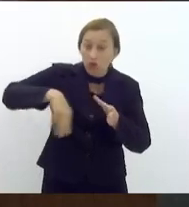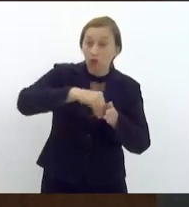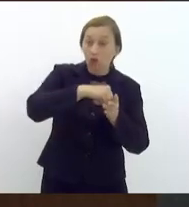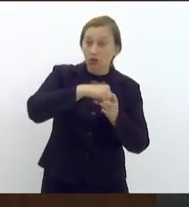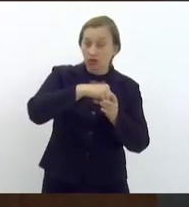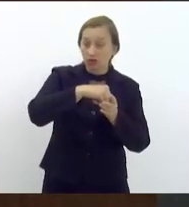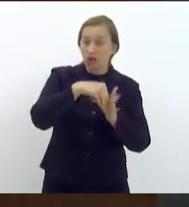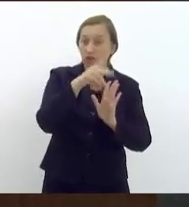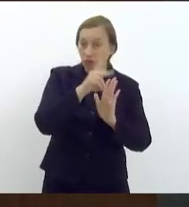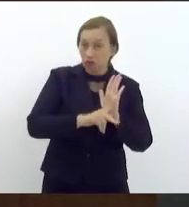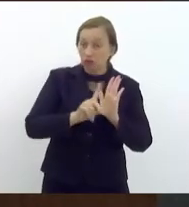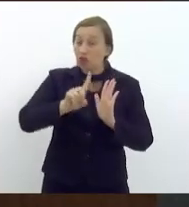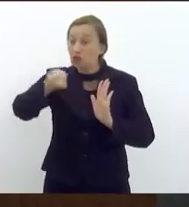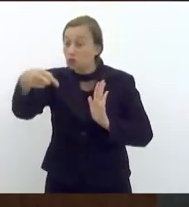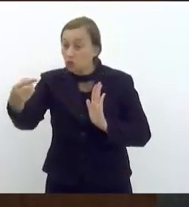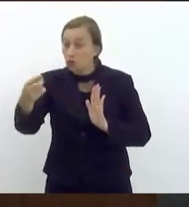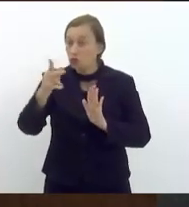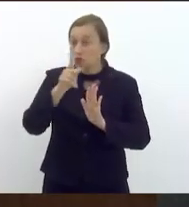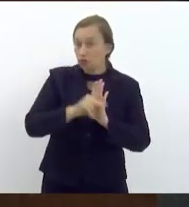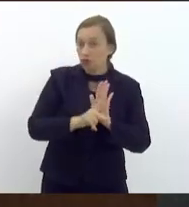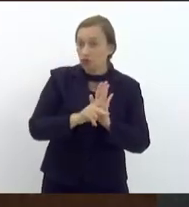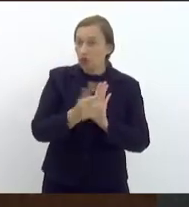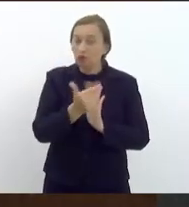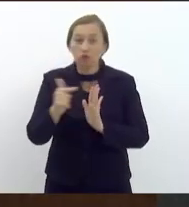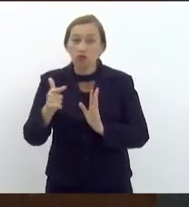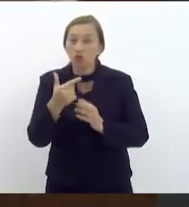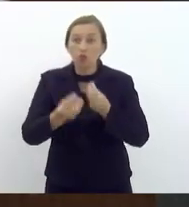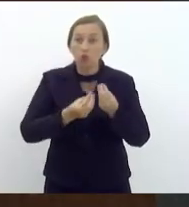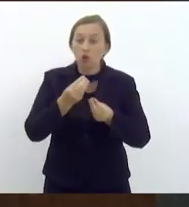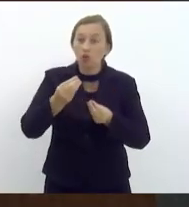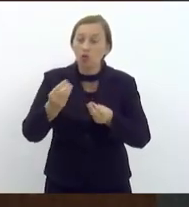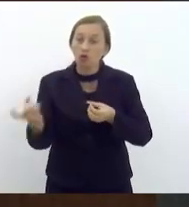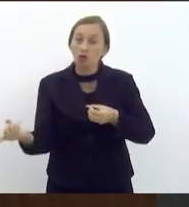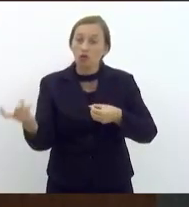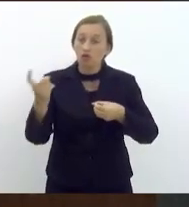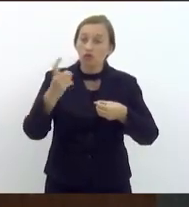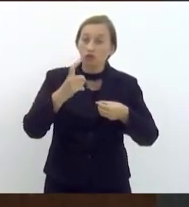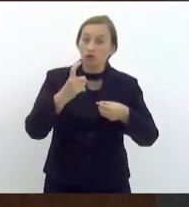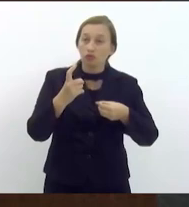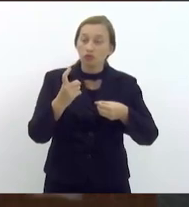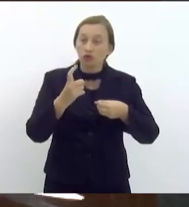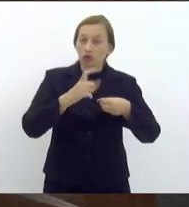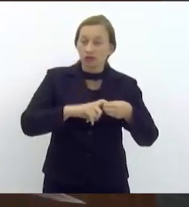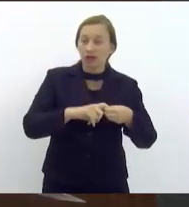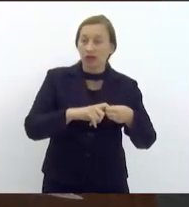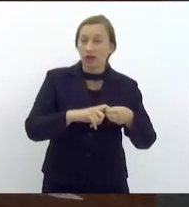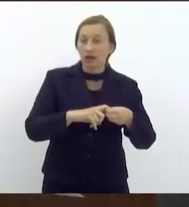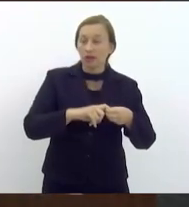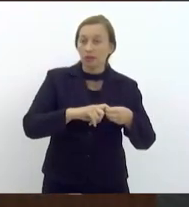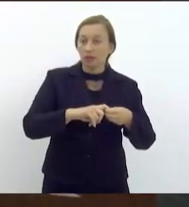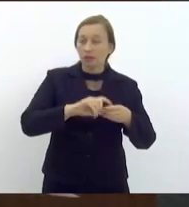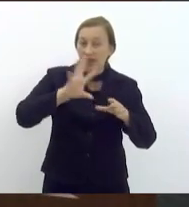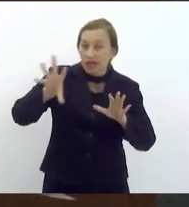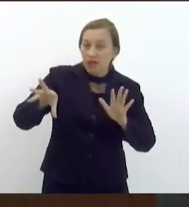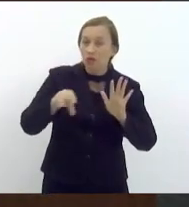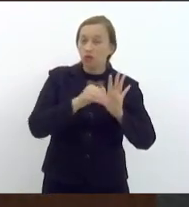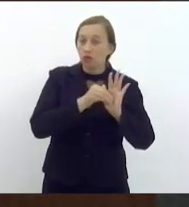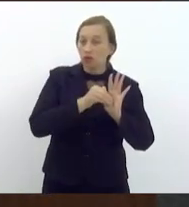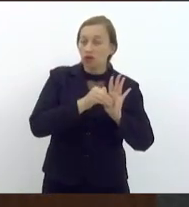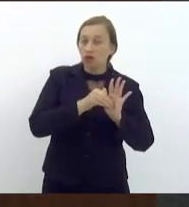e no outro projeto eu não tenho como trazer o nome dos deputados porque o projeto é de 2015